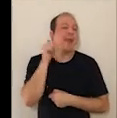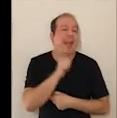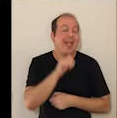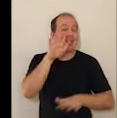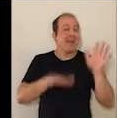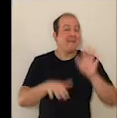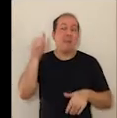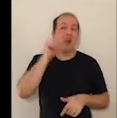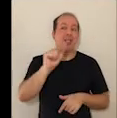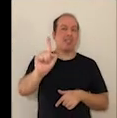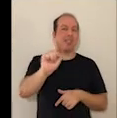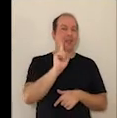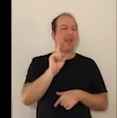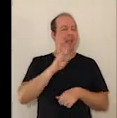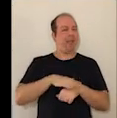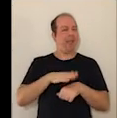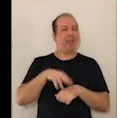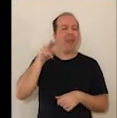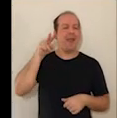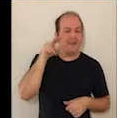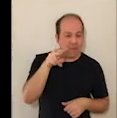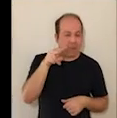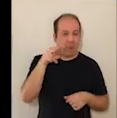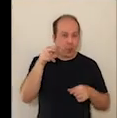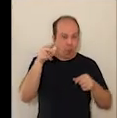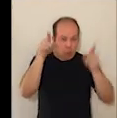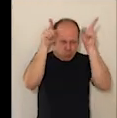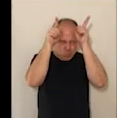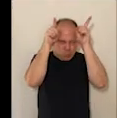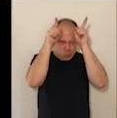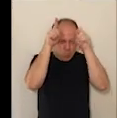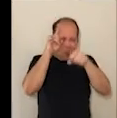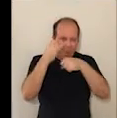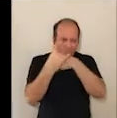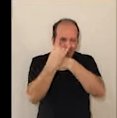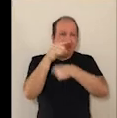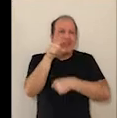convencêssemos a trazê-la aqui pro senhor botar uns chifres nele?